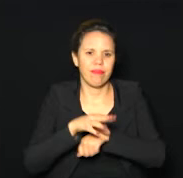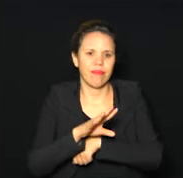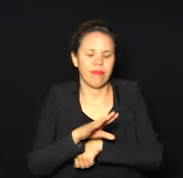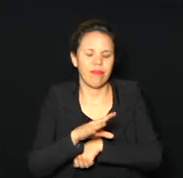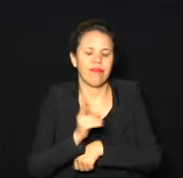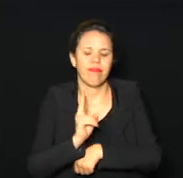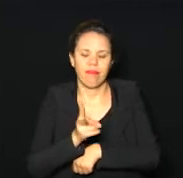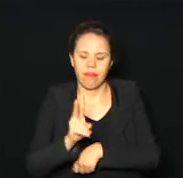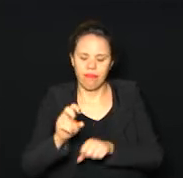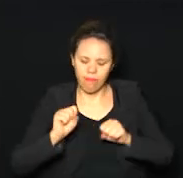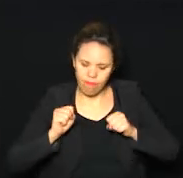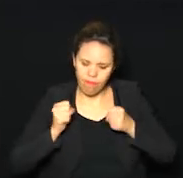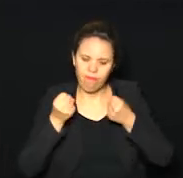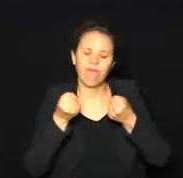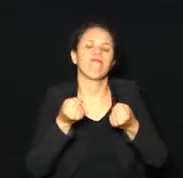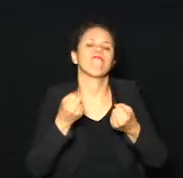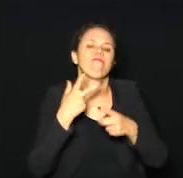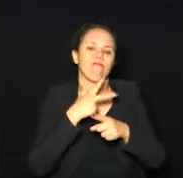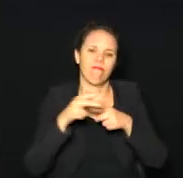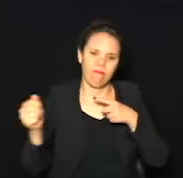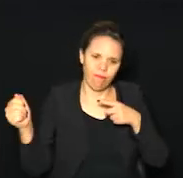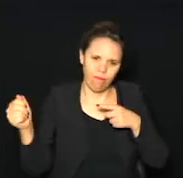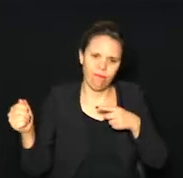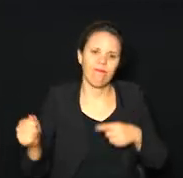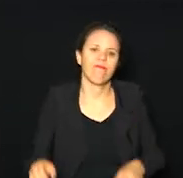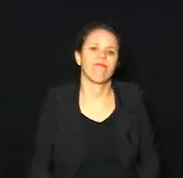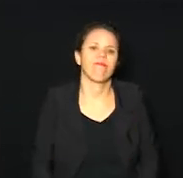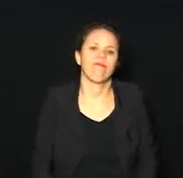vamos seguir forte que a gente vai vencer essa crise.